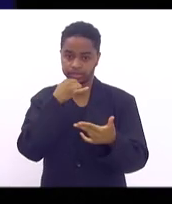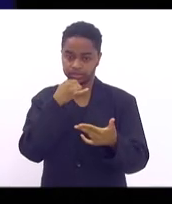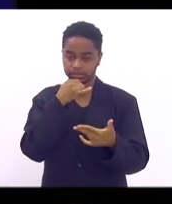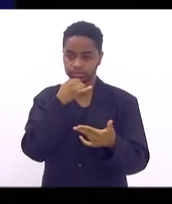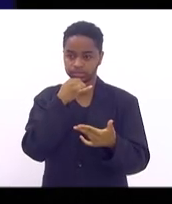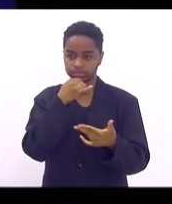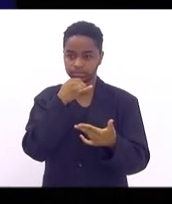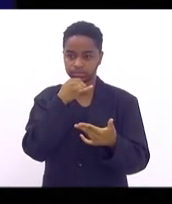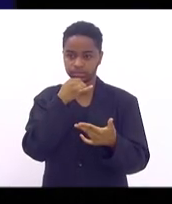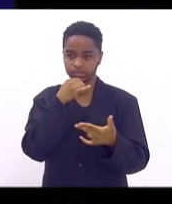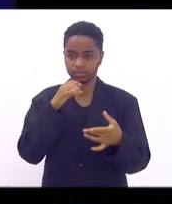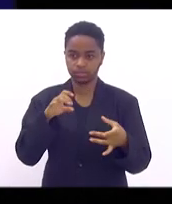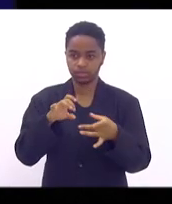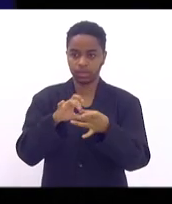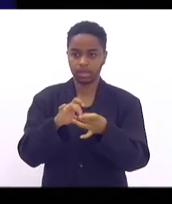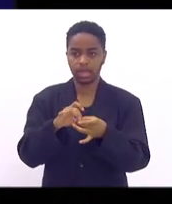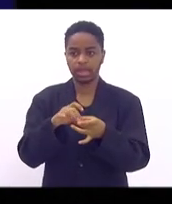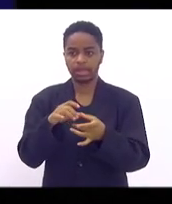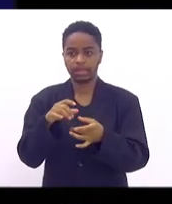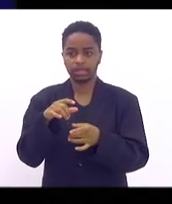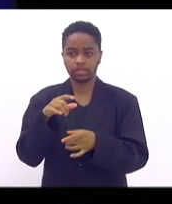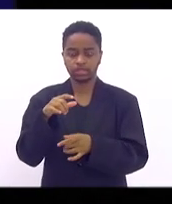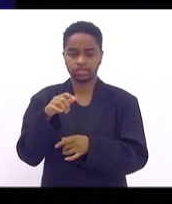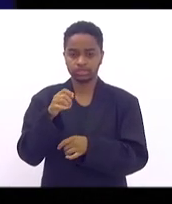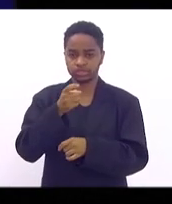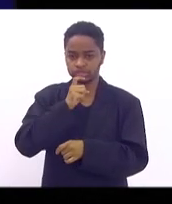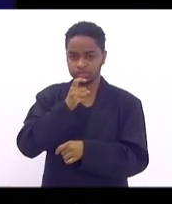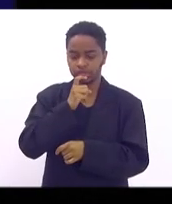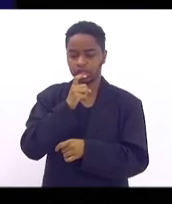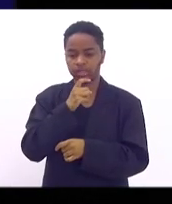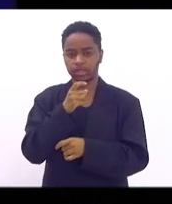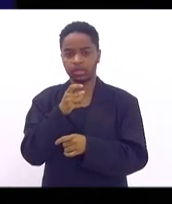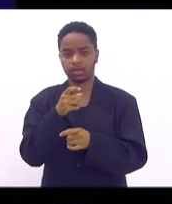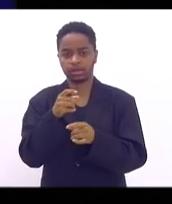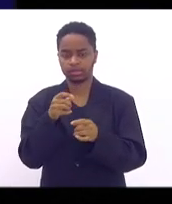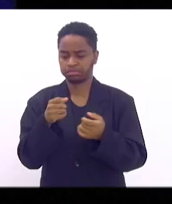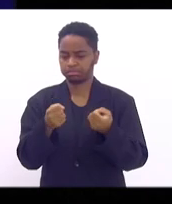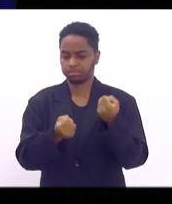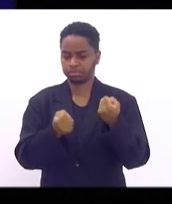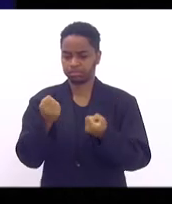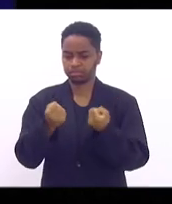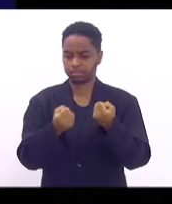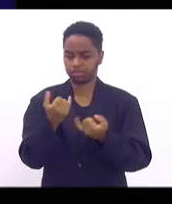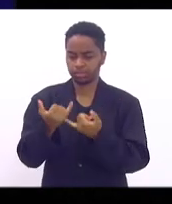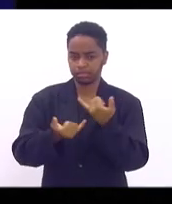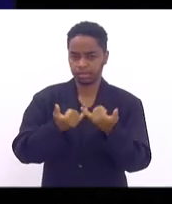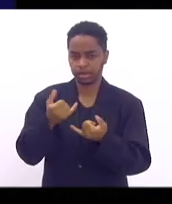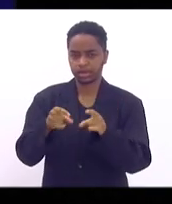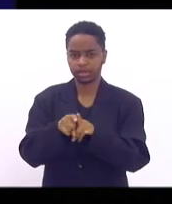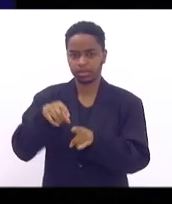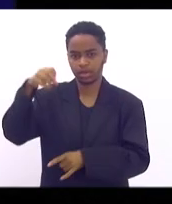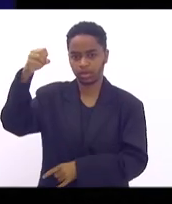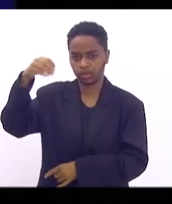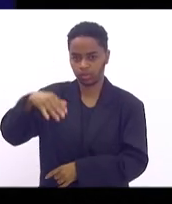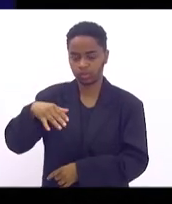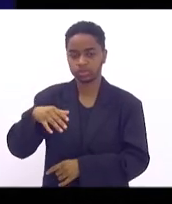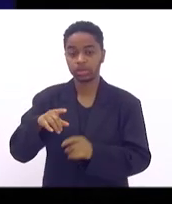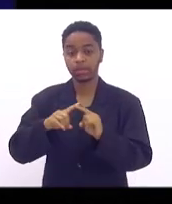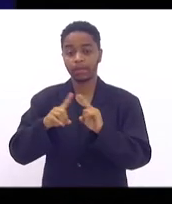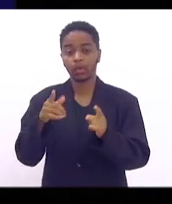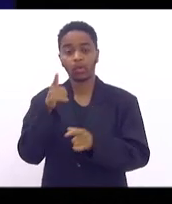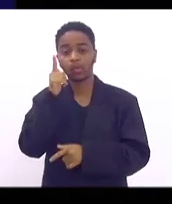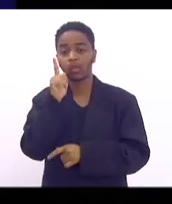geladeira e carros até brinquedos e lâmpadas. E a importância reside na capacidade do monitoramento à